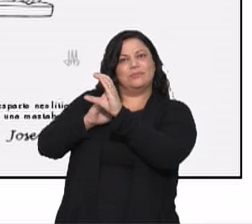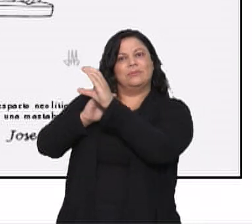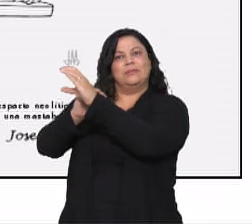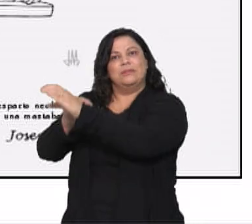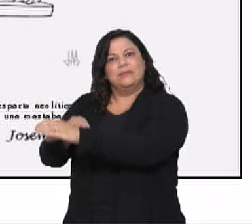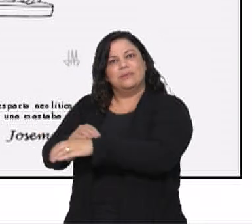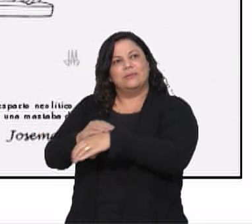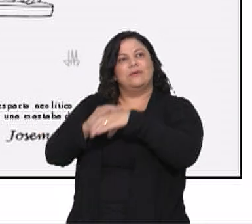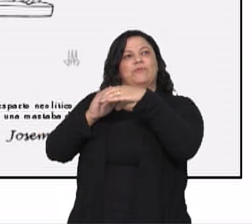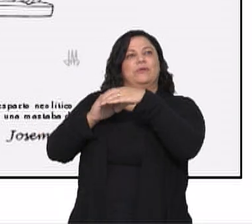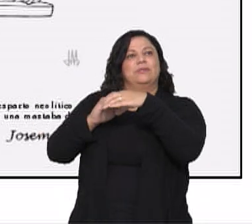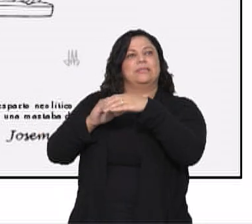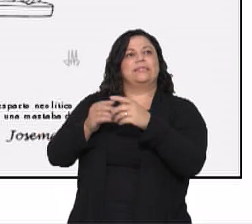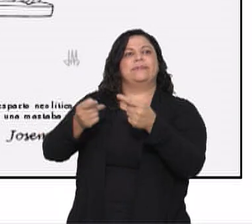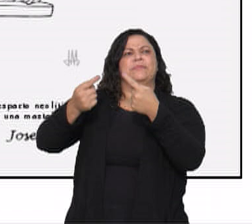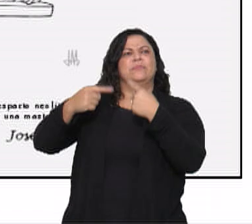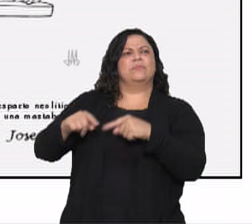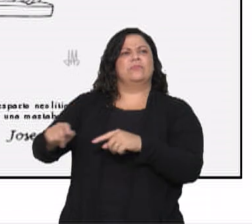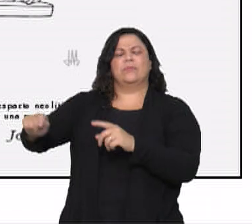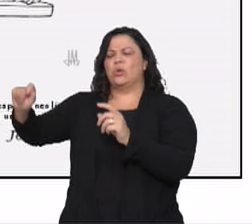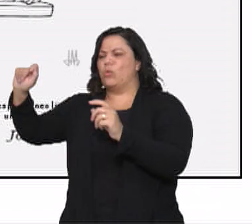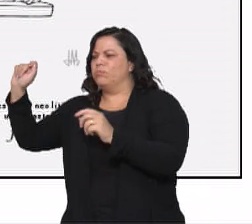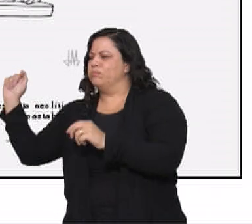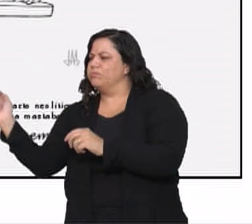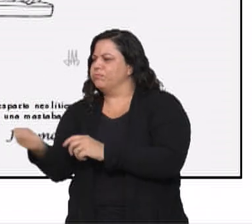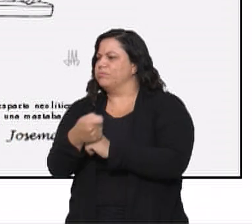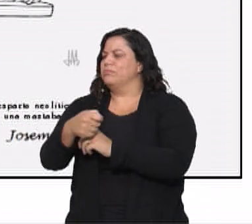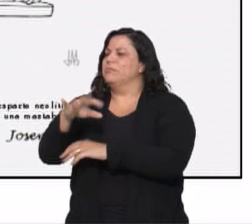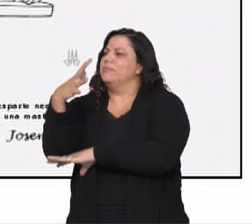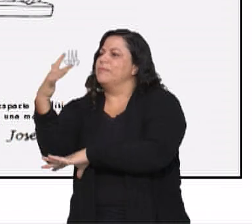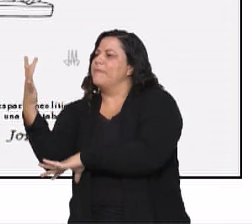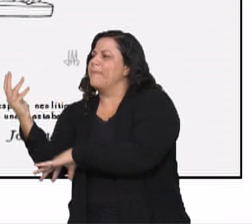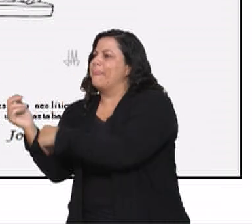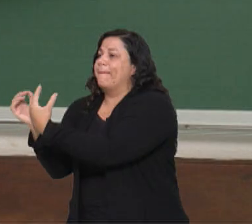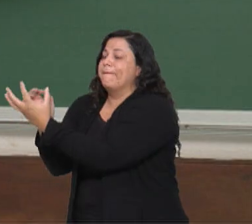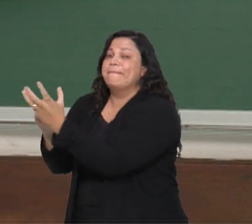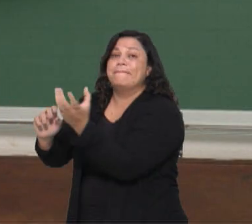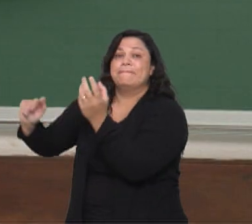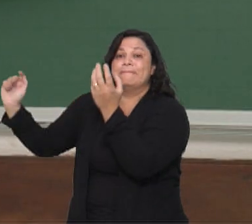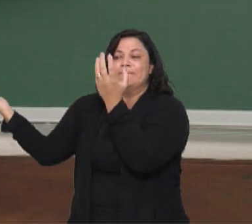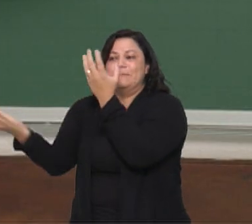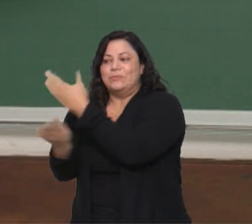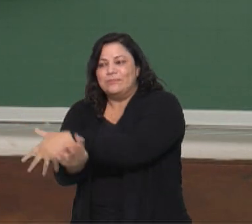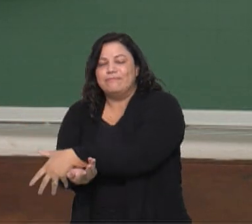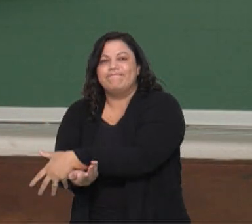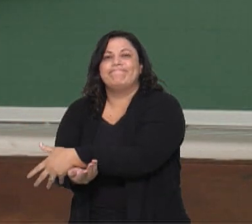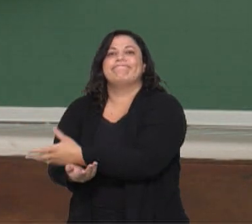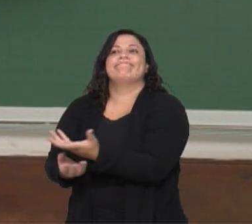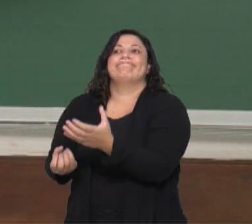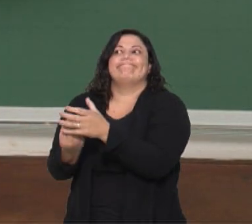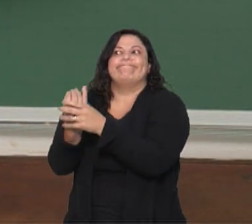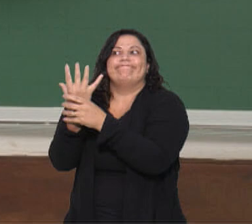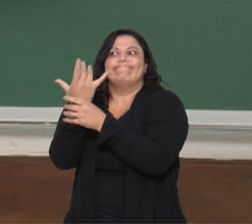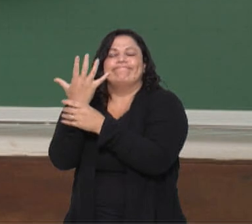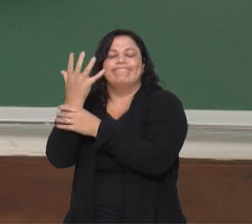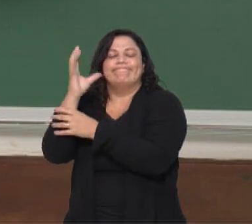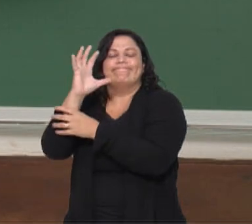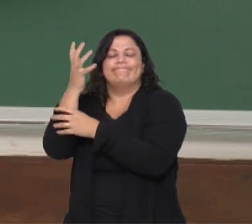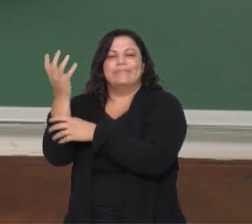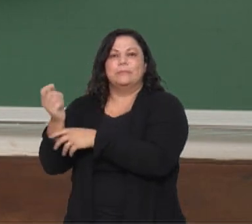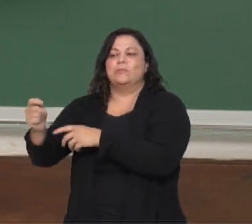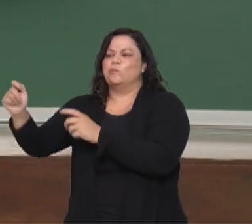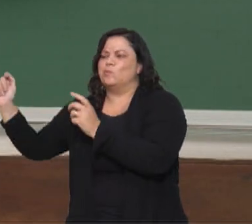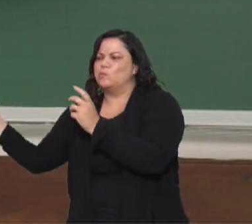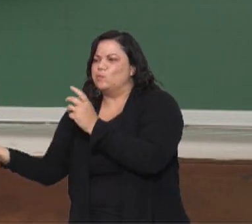aqui, uma espécie de um machadinho, utilizado também para fazer o corte dos cereais, do trigo. Isso aqui é uma imagem sendo